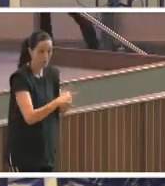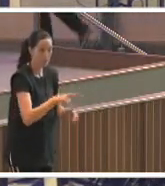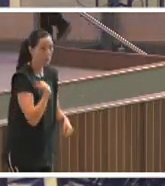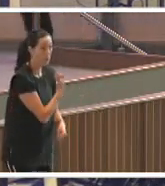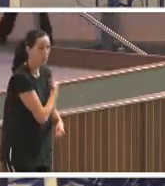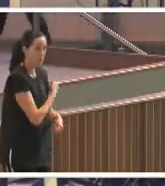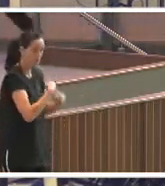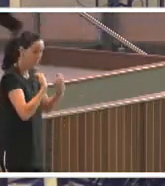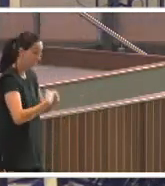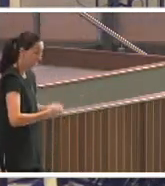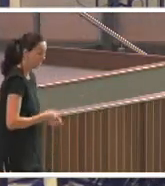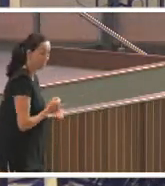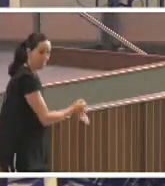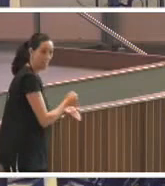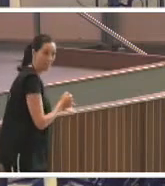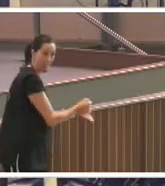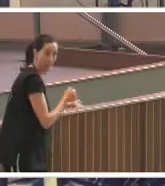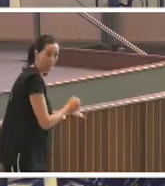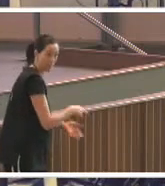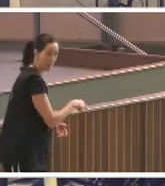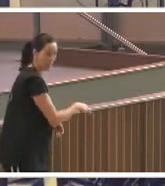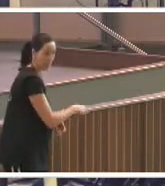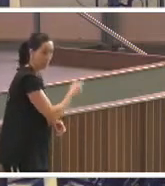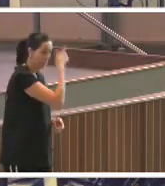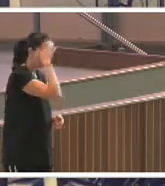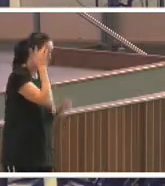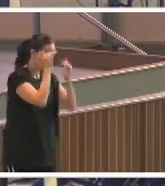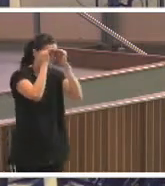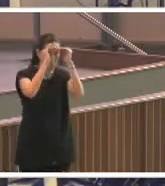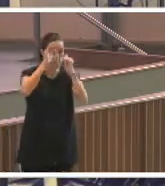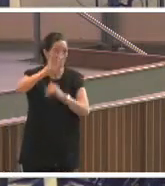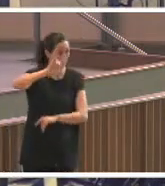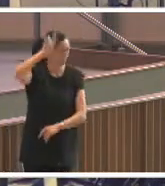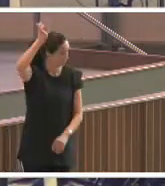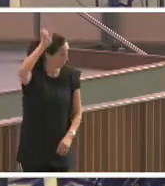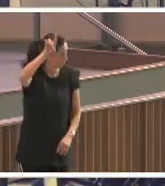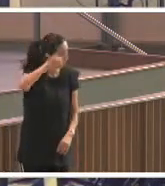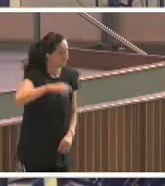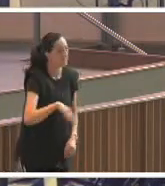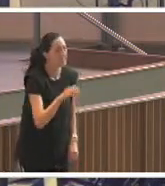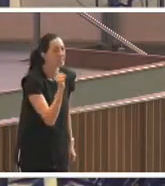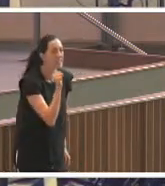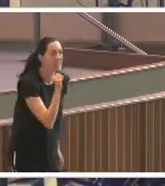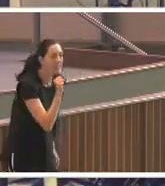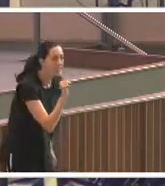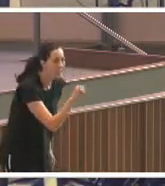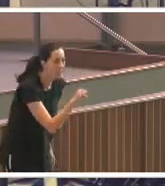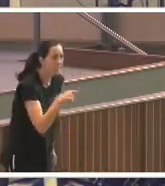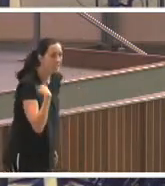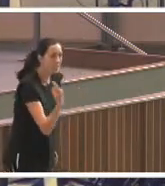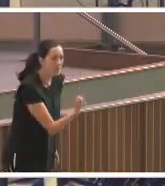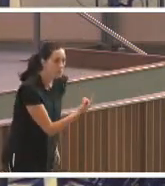isso, no temor do Senhor, nós falhamos na nossa missão.